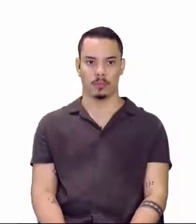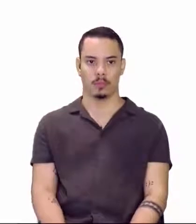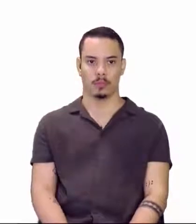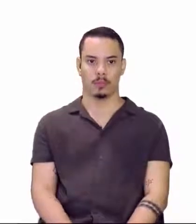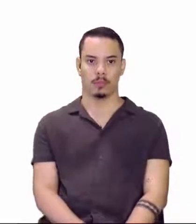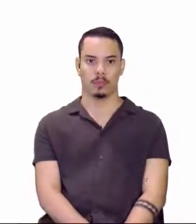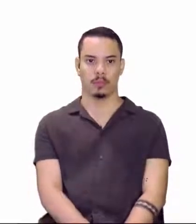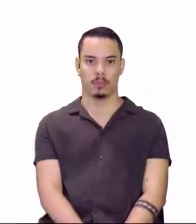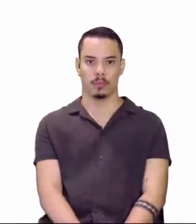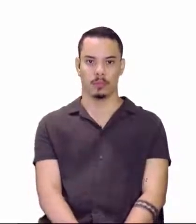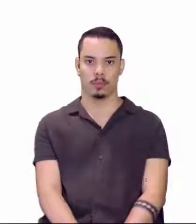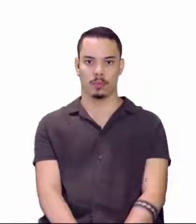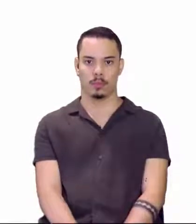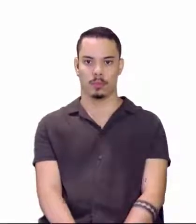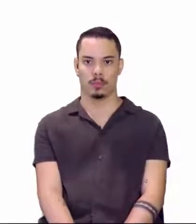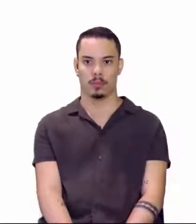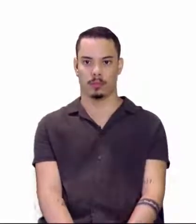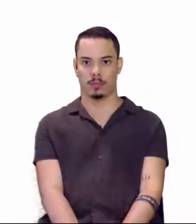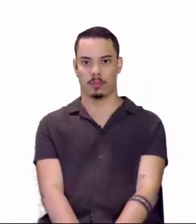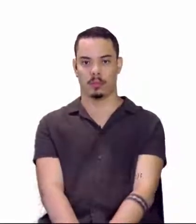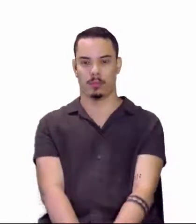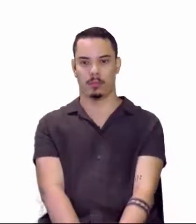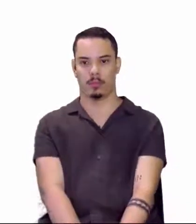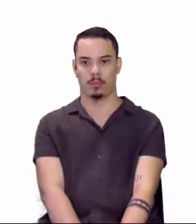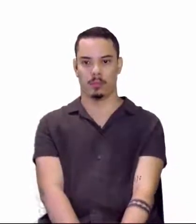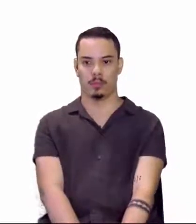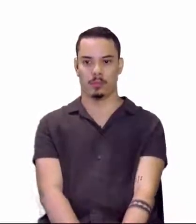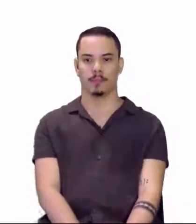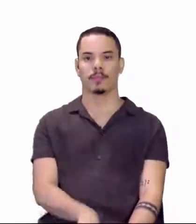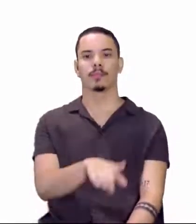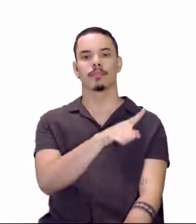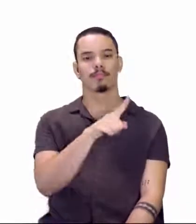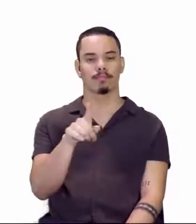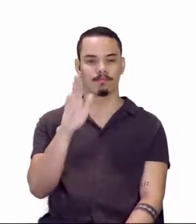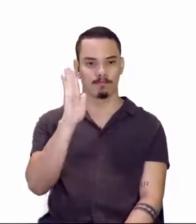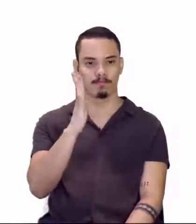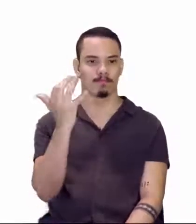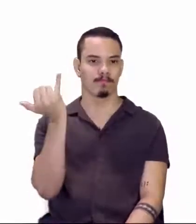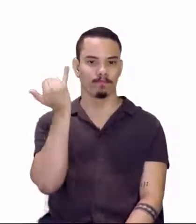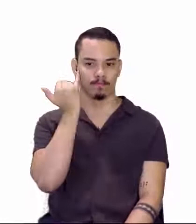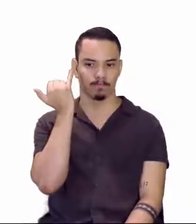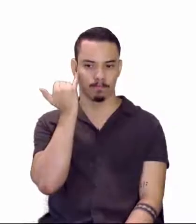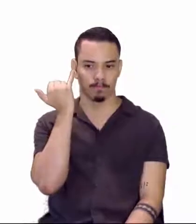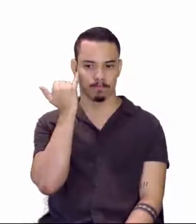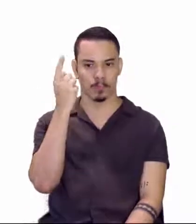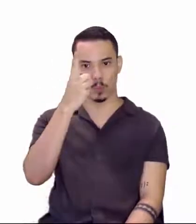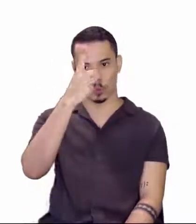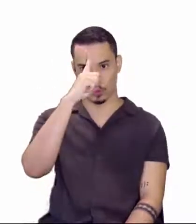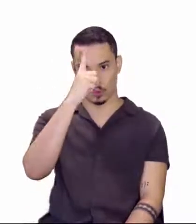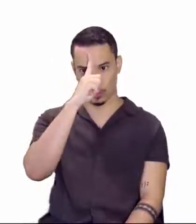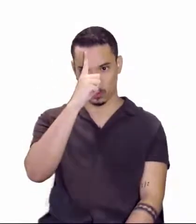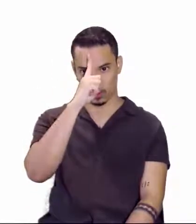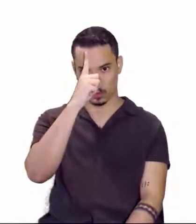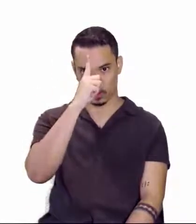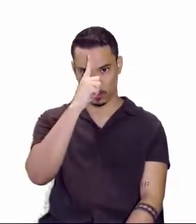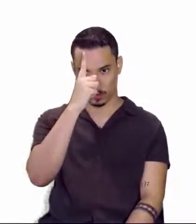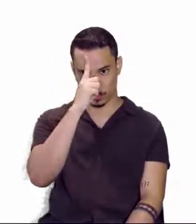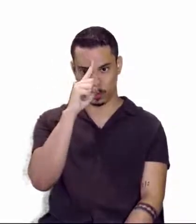Metal, vocês já escutaram, né? Muitas vezes no dia a dia, no cotidiano, você falar dos